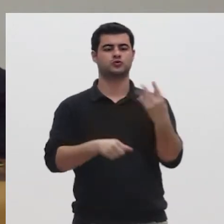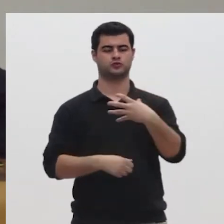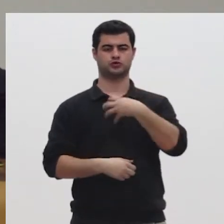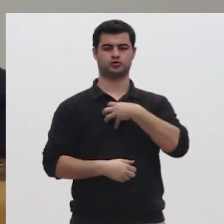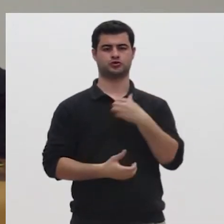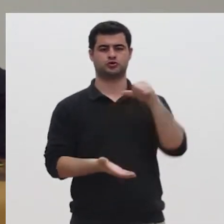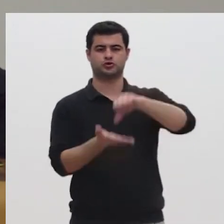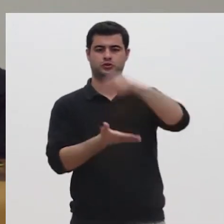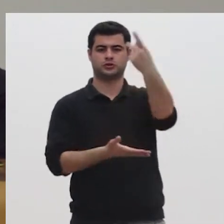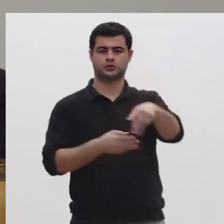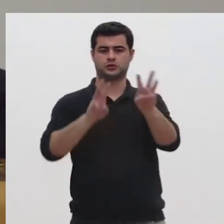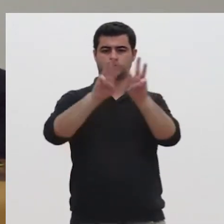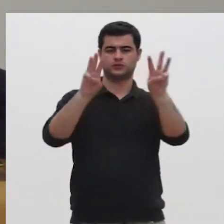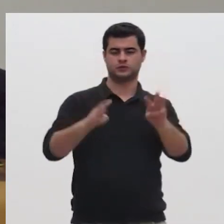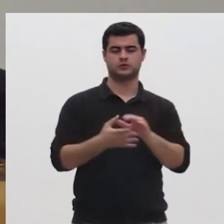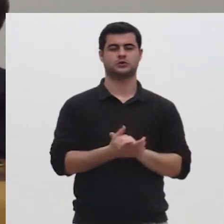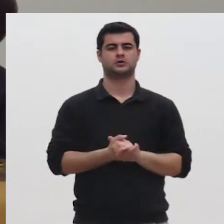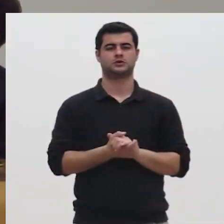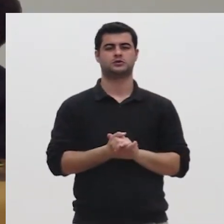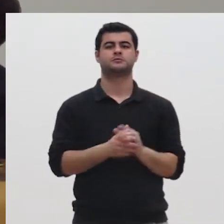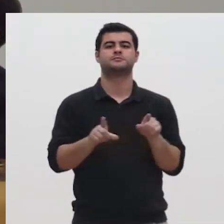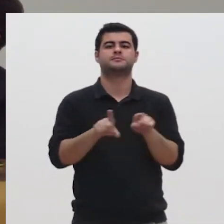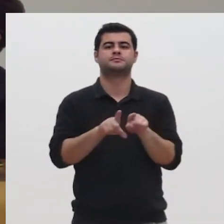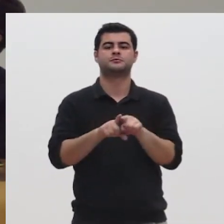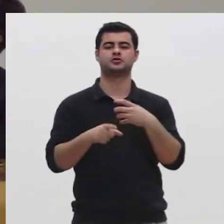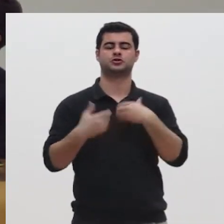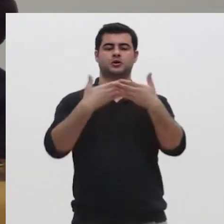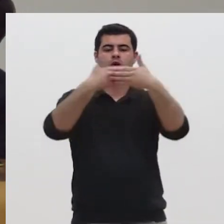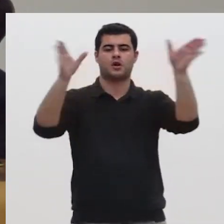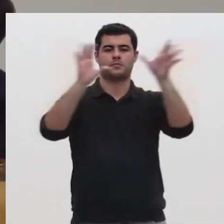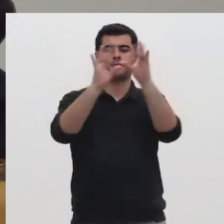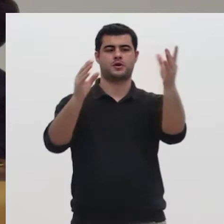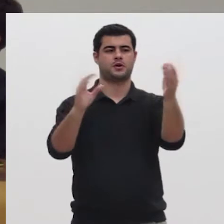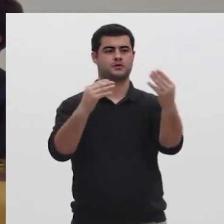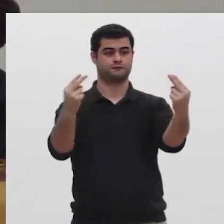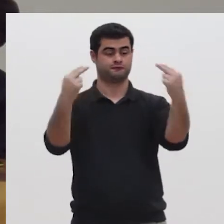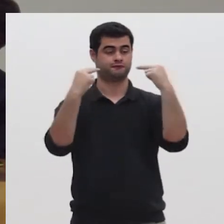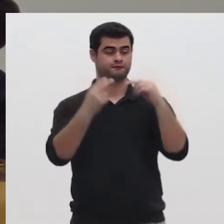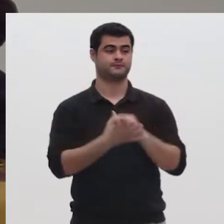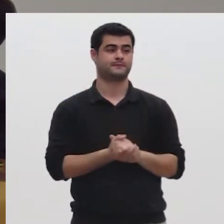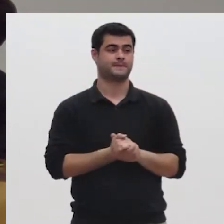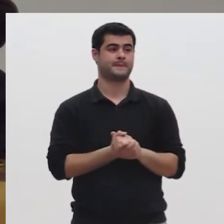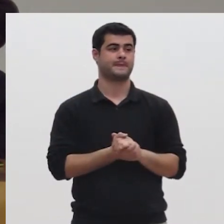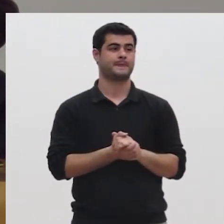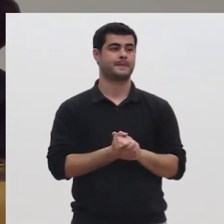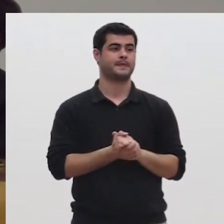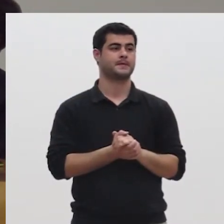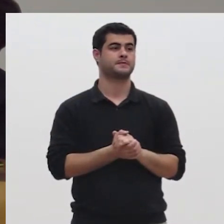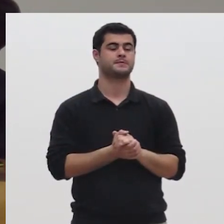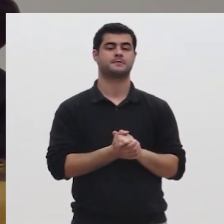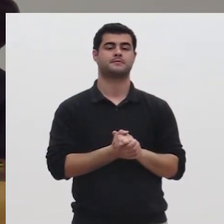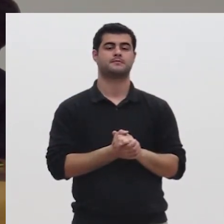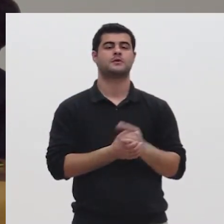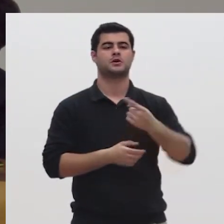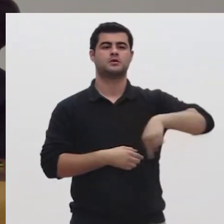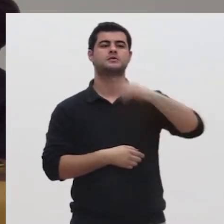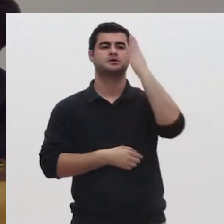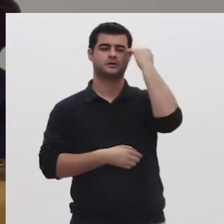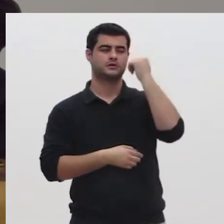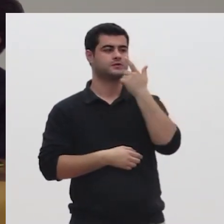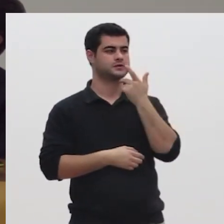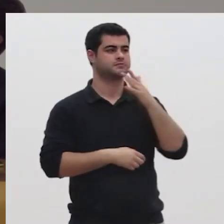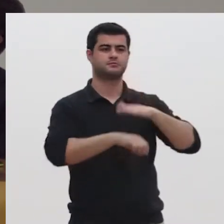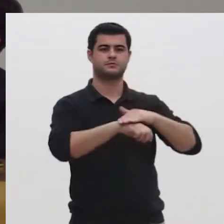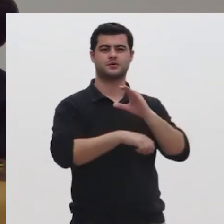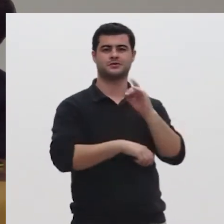e o orçamento da universidade de forma aberta e transparente. Eu sei que nós temos que lutar, e a palavra do estudante me pegou muito, com